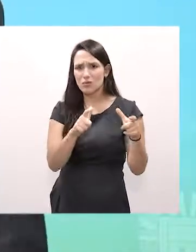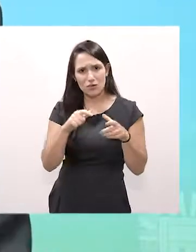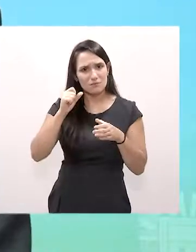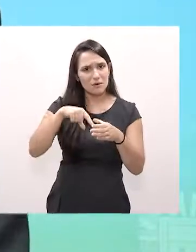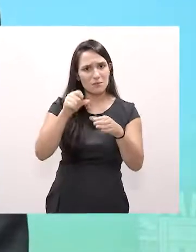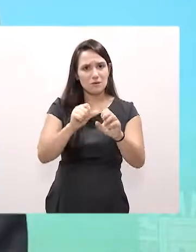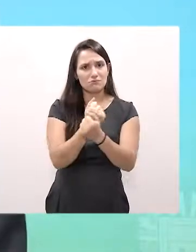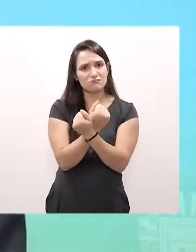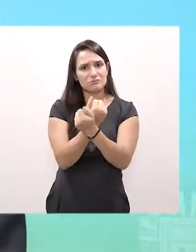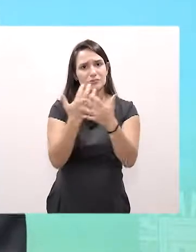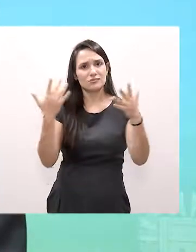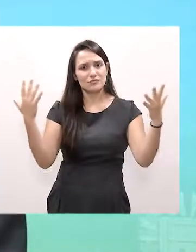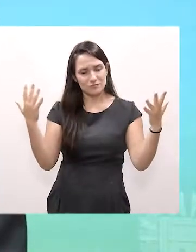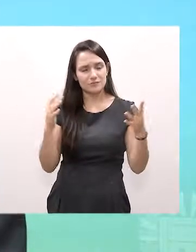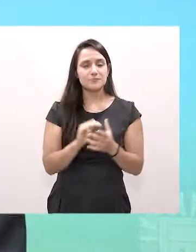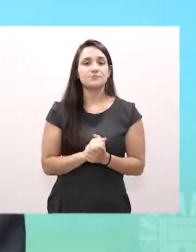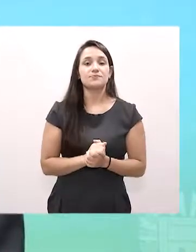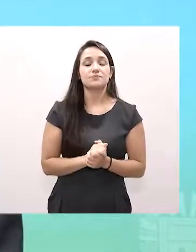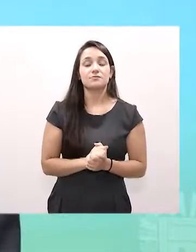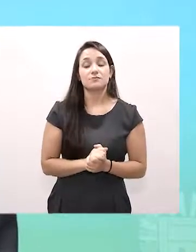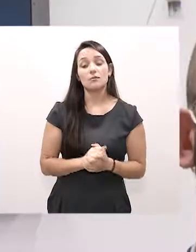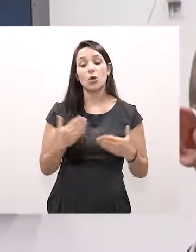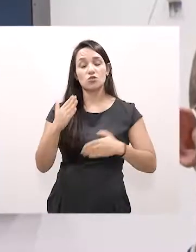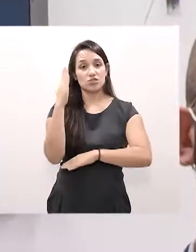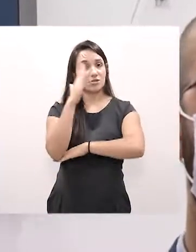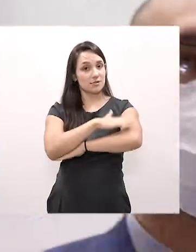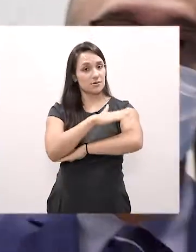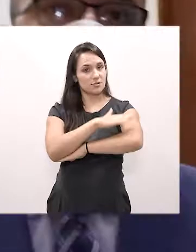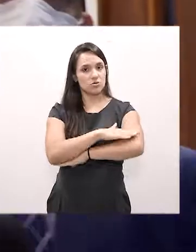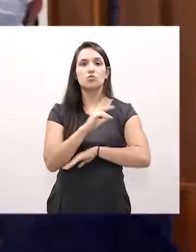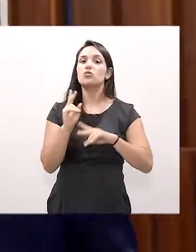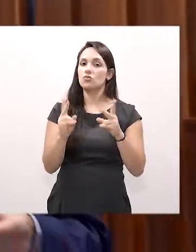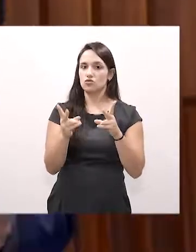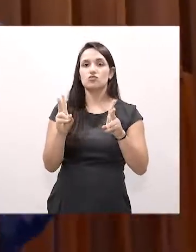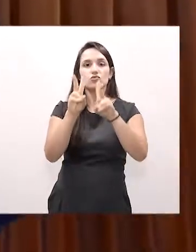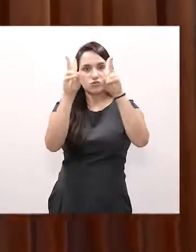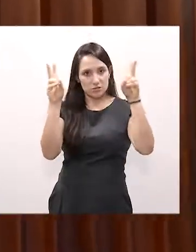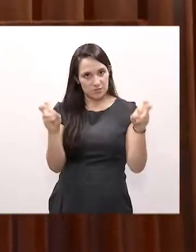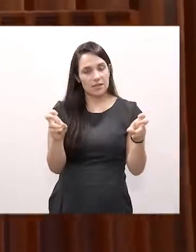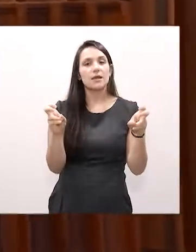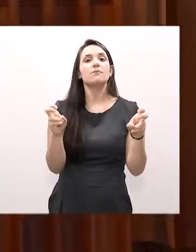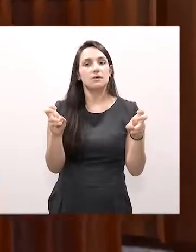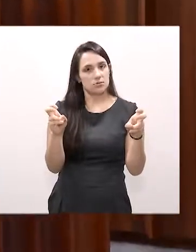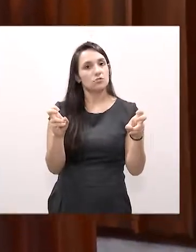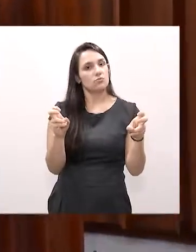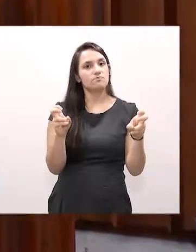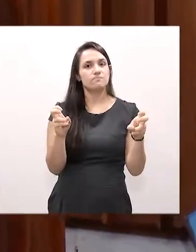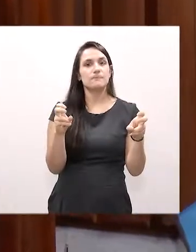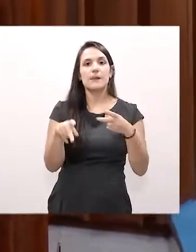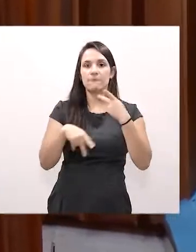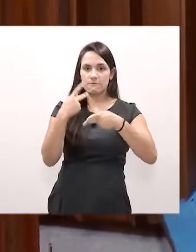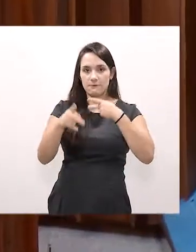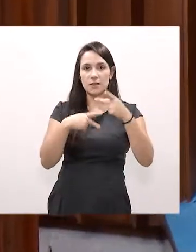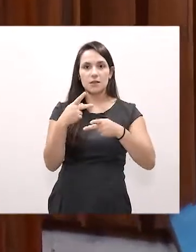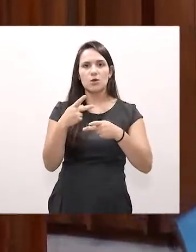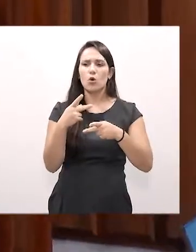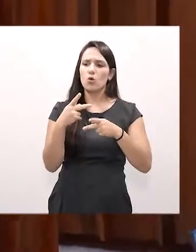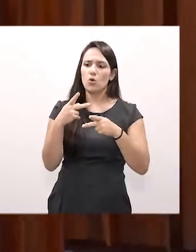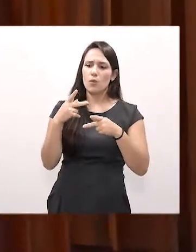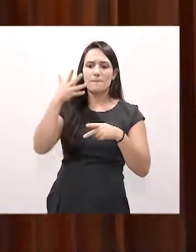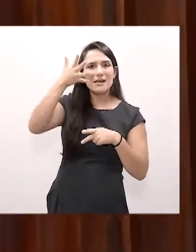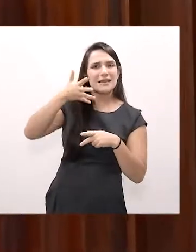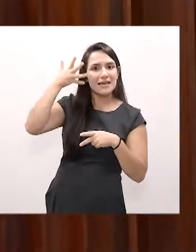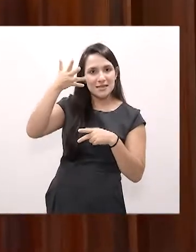todos os ambientes de produção do Mato Grosso do Sul. E pela tarde, a tônica da educação ambiental continuou a ser enfatizada pelos participantes,